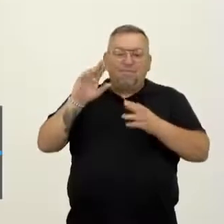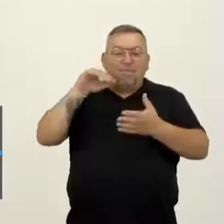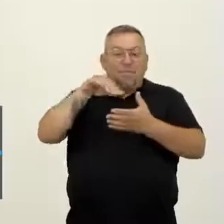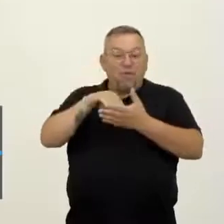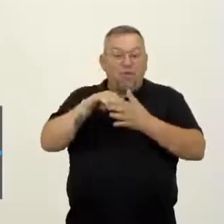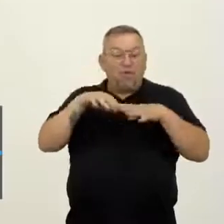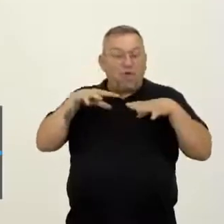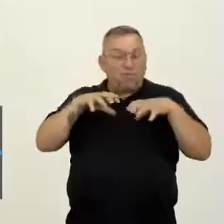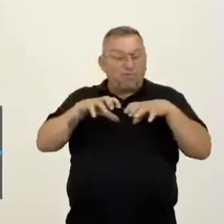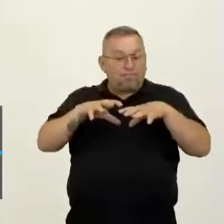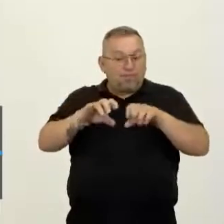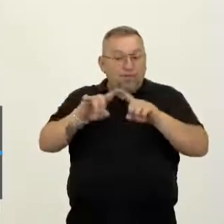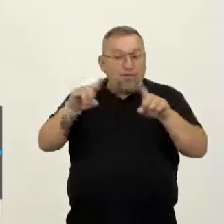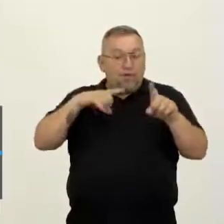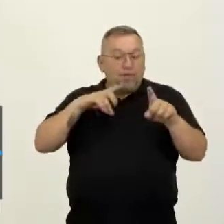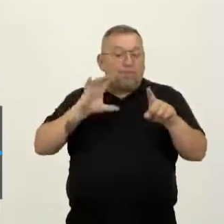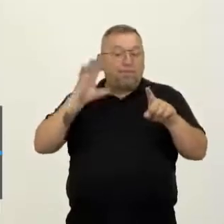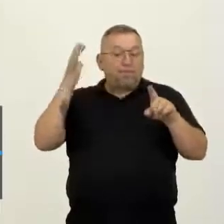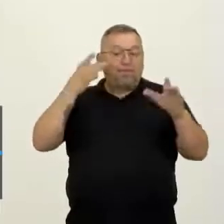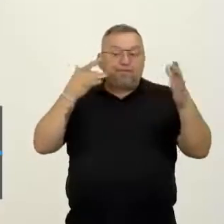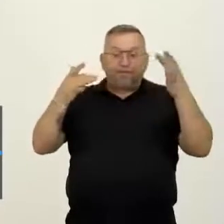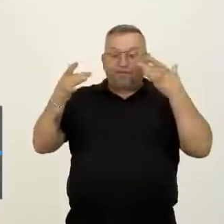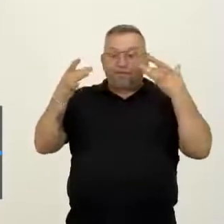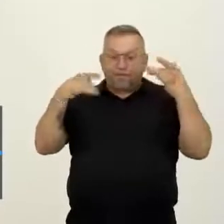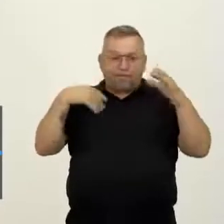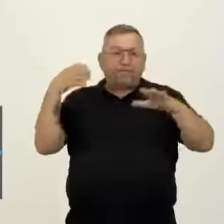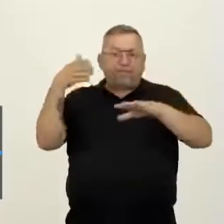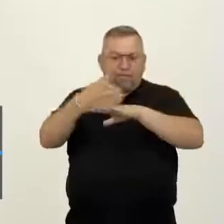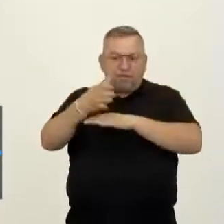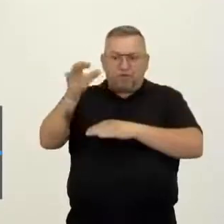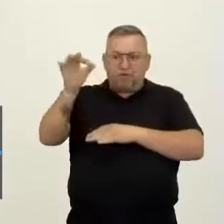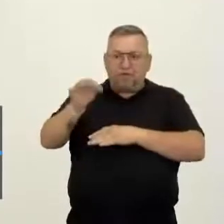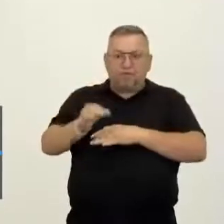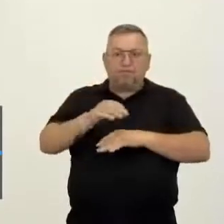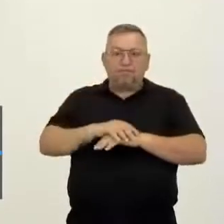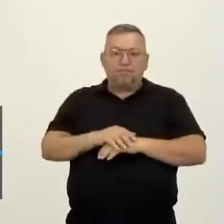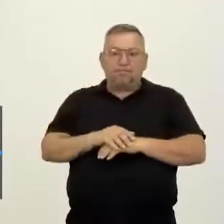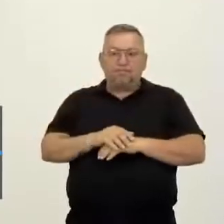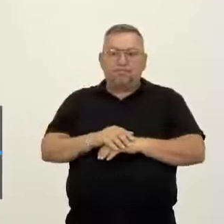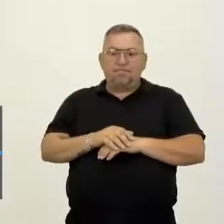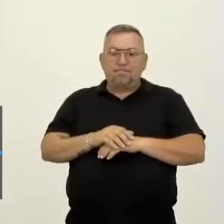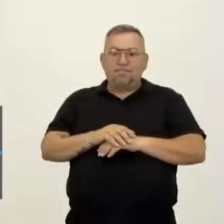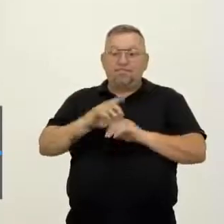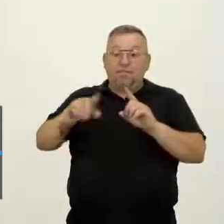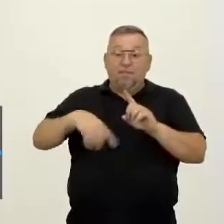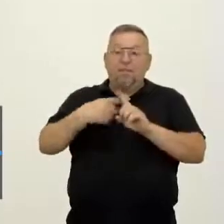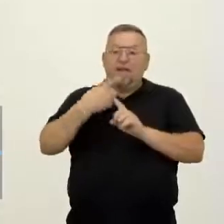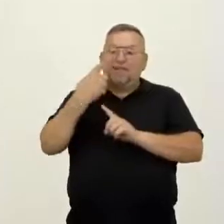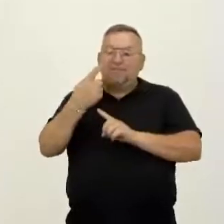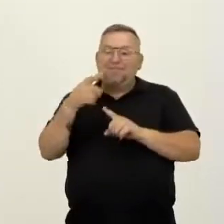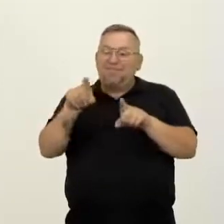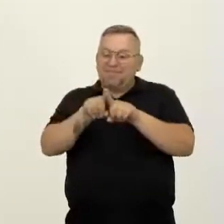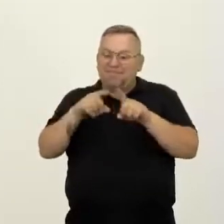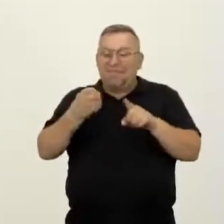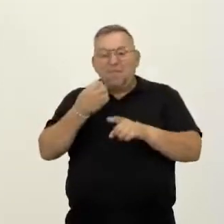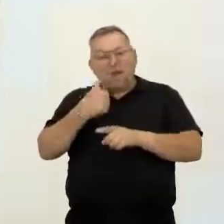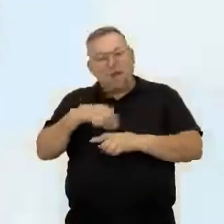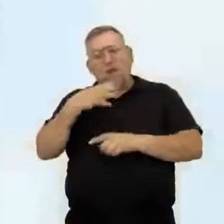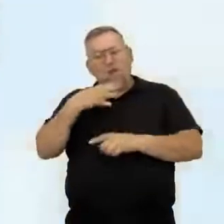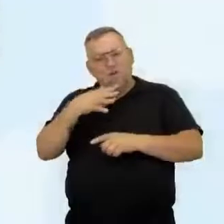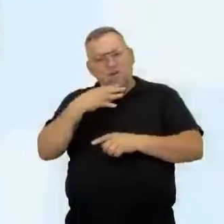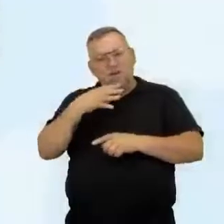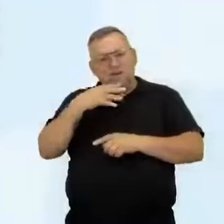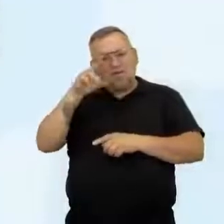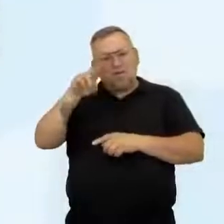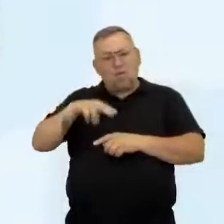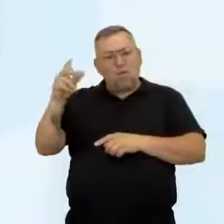dessa pandemia voltem esses tipos de peças e a gente vai com certeza. Vamos lá, mais um, esse bem conhecido, turma. Eu